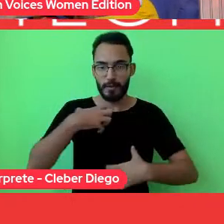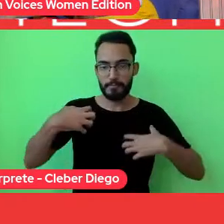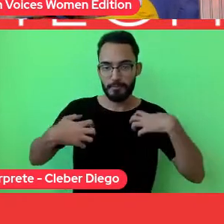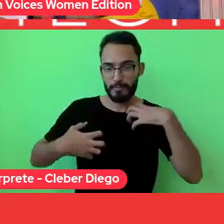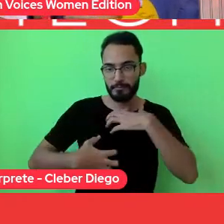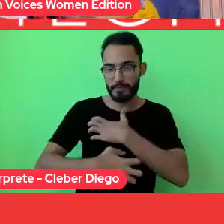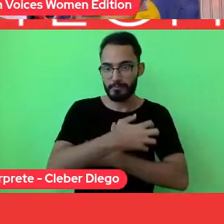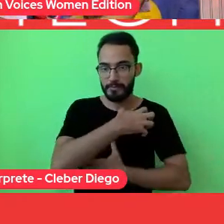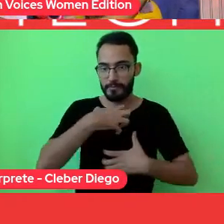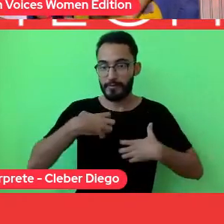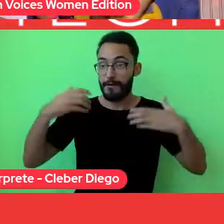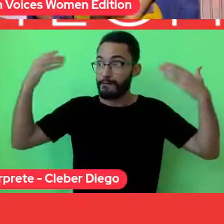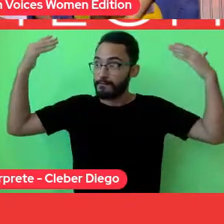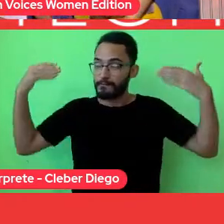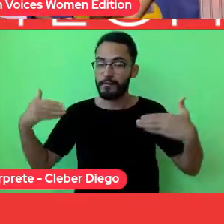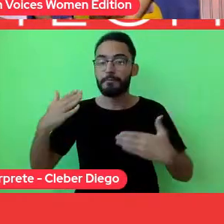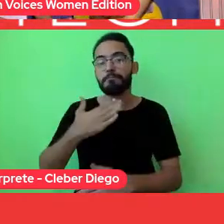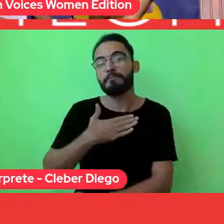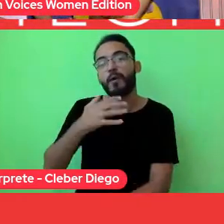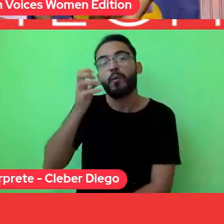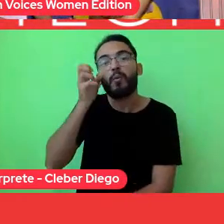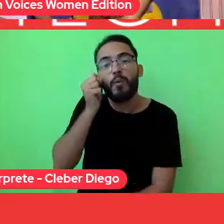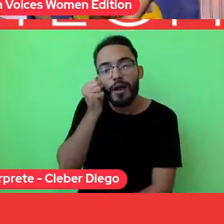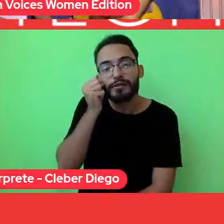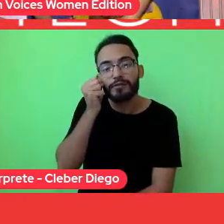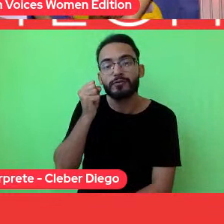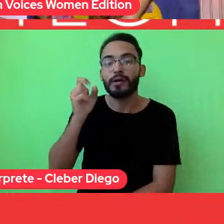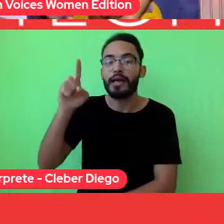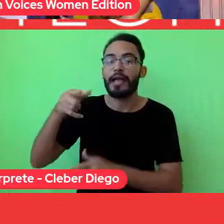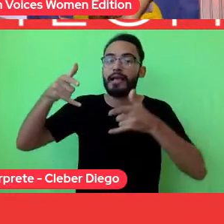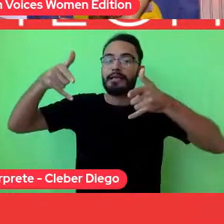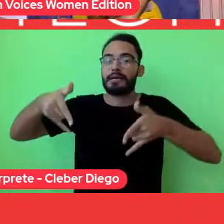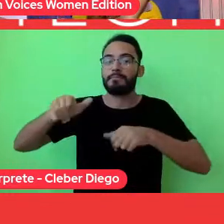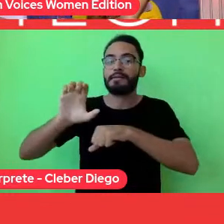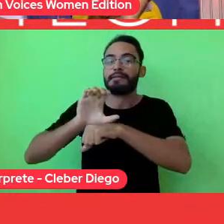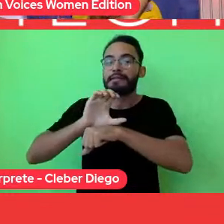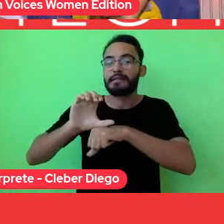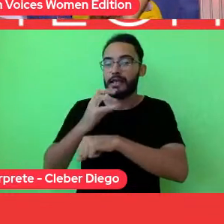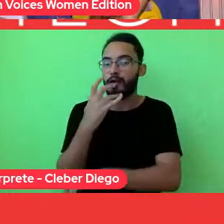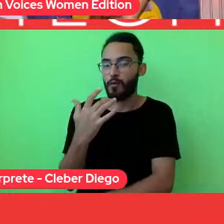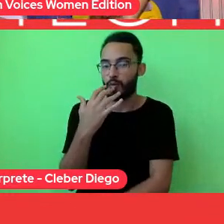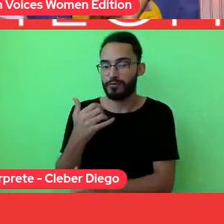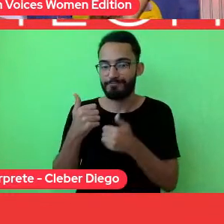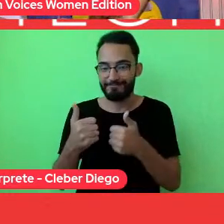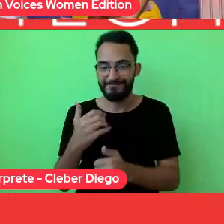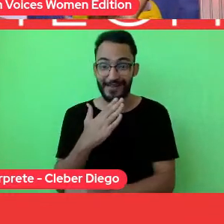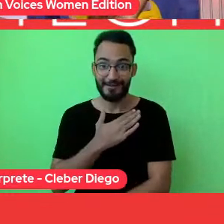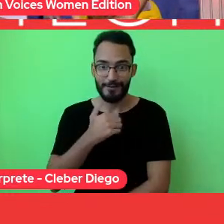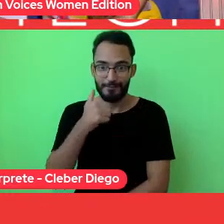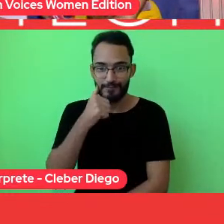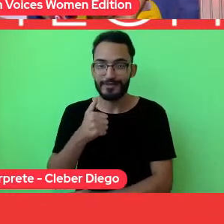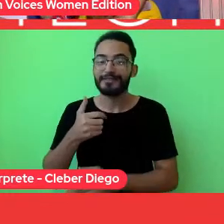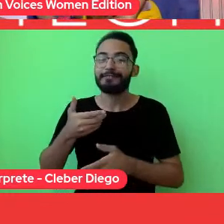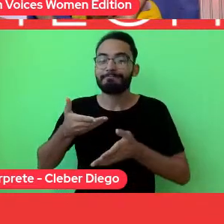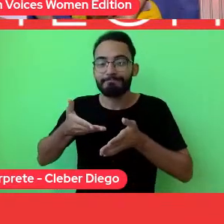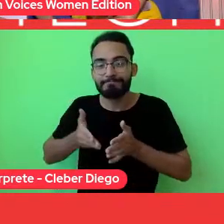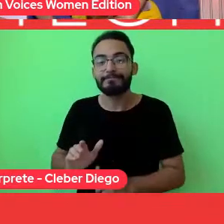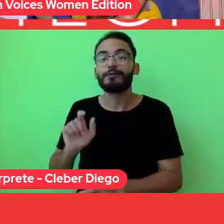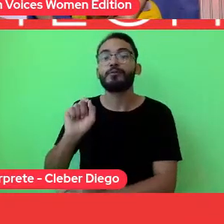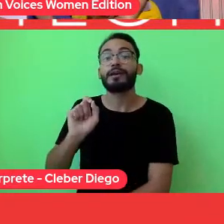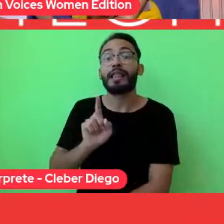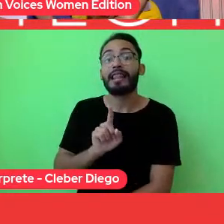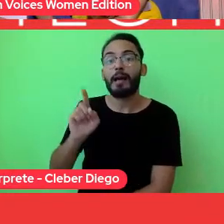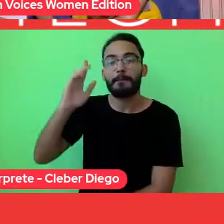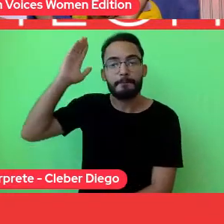fundo, aqui é um quarto, tá? Com uma cama cinza. Bom, eu sou uma mulher nascida numa cidadezinha do interior do Paraná,